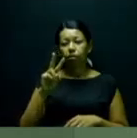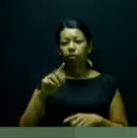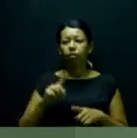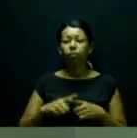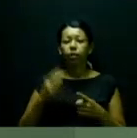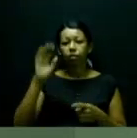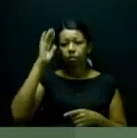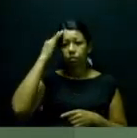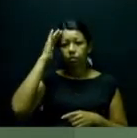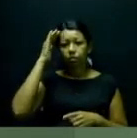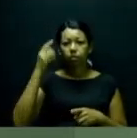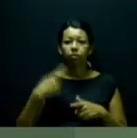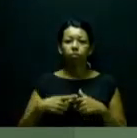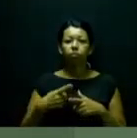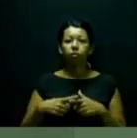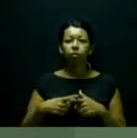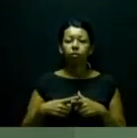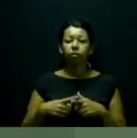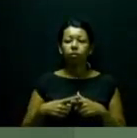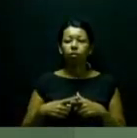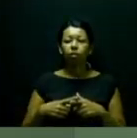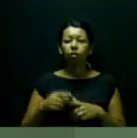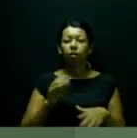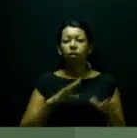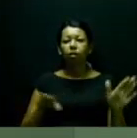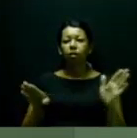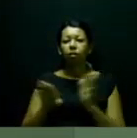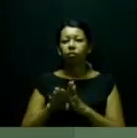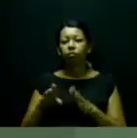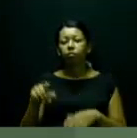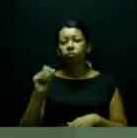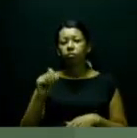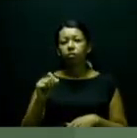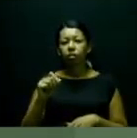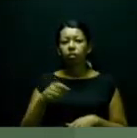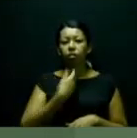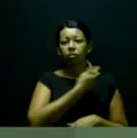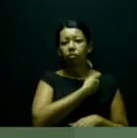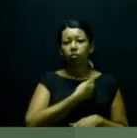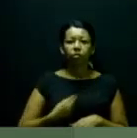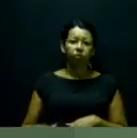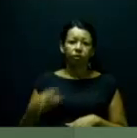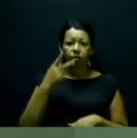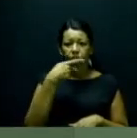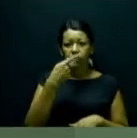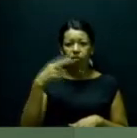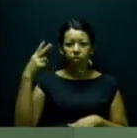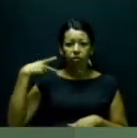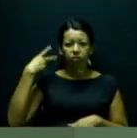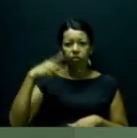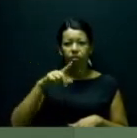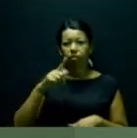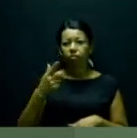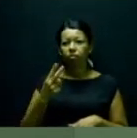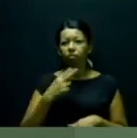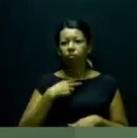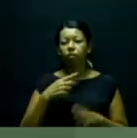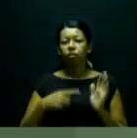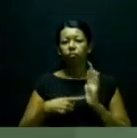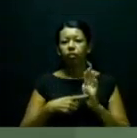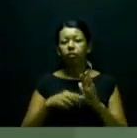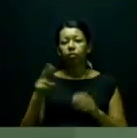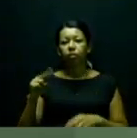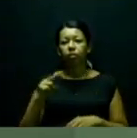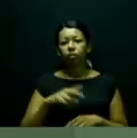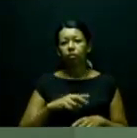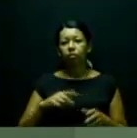que deve ser, referente a tudo que o desgoverno diz que vereador não pode apresentar nenhum